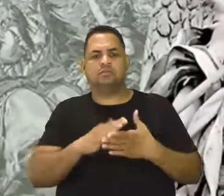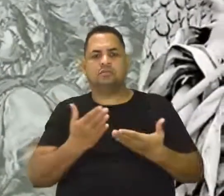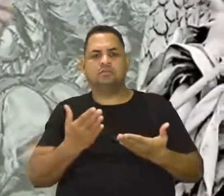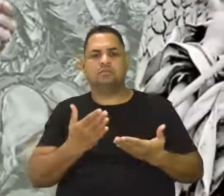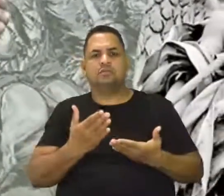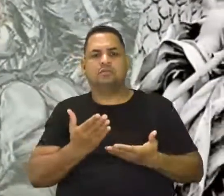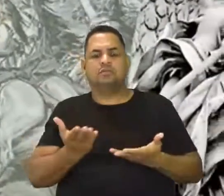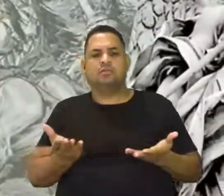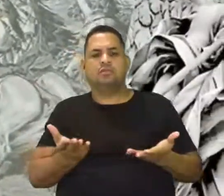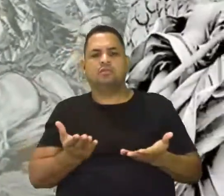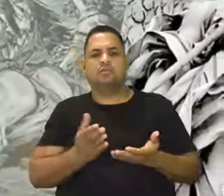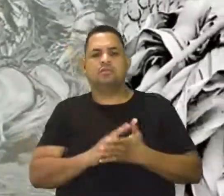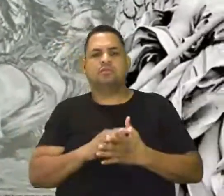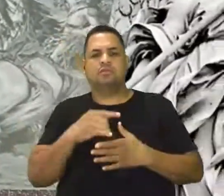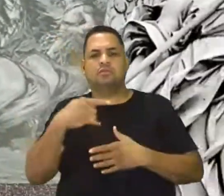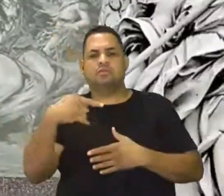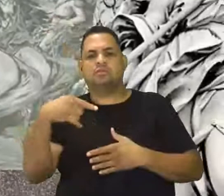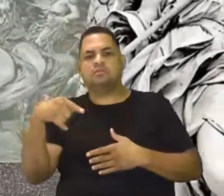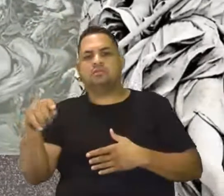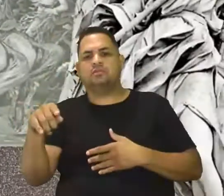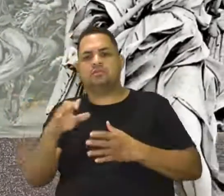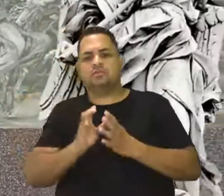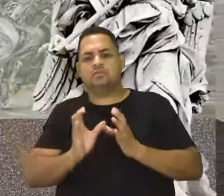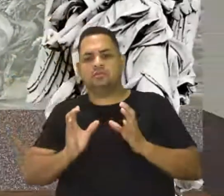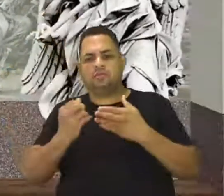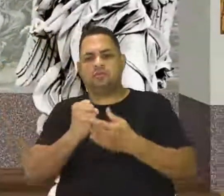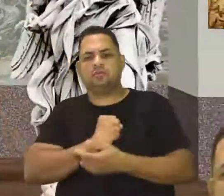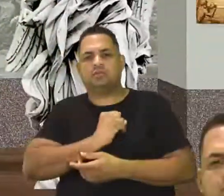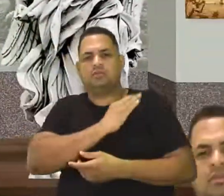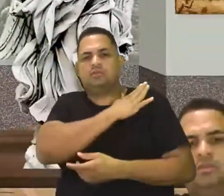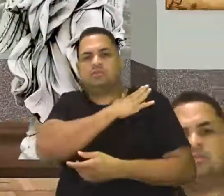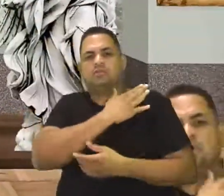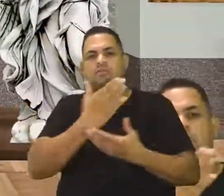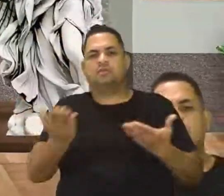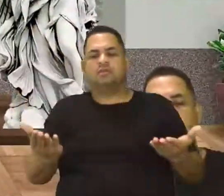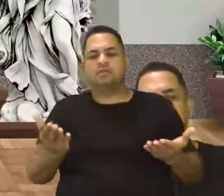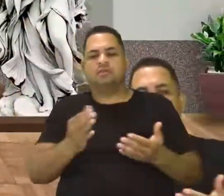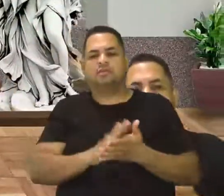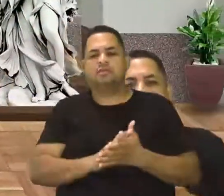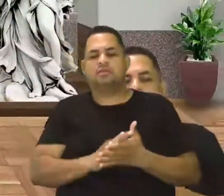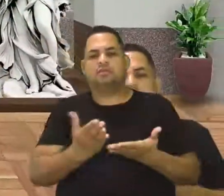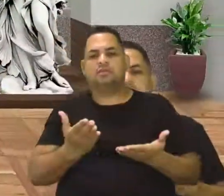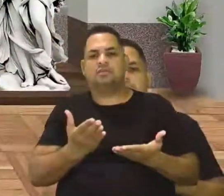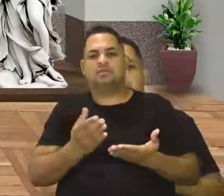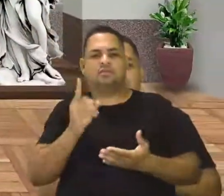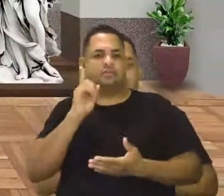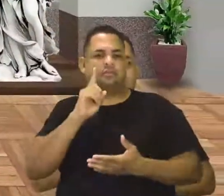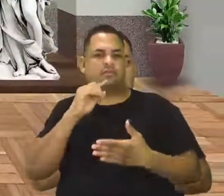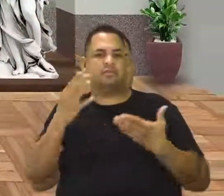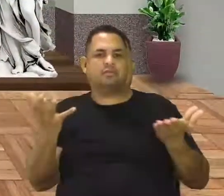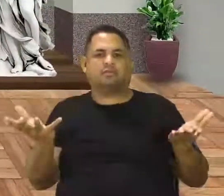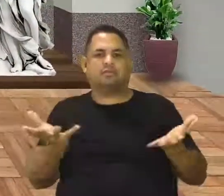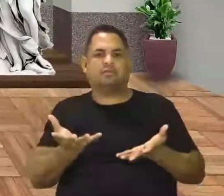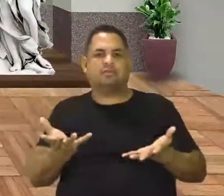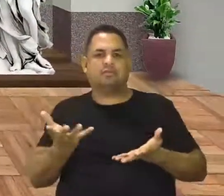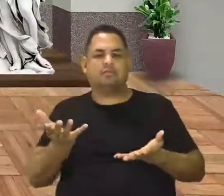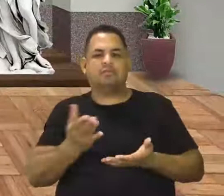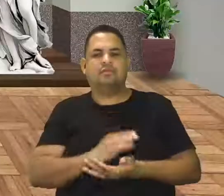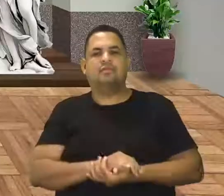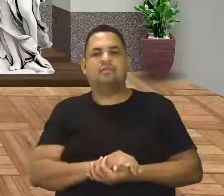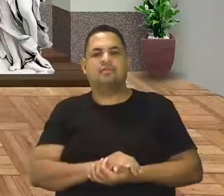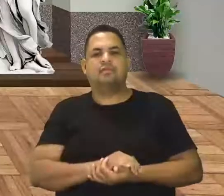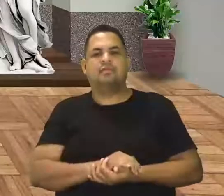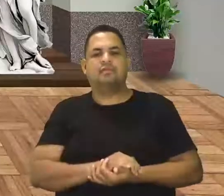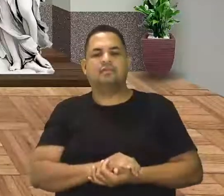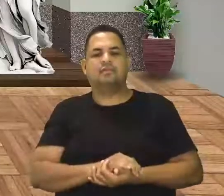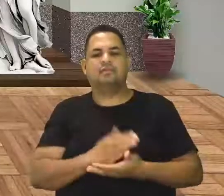poder ir embora agora mesmo com a saída das tropas Americanas Olha que bacana eu tô gostando eu vou querer agora esse meio de teu